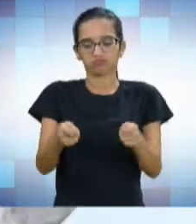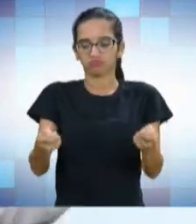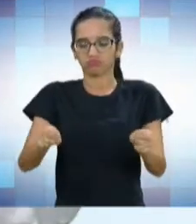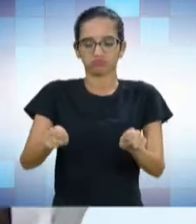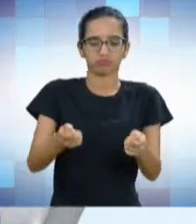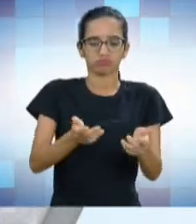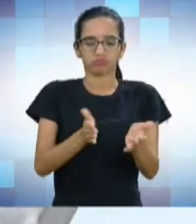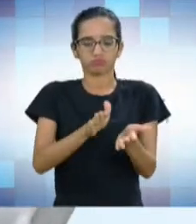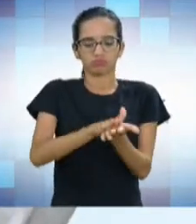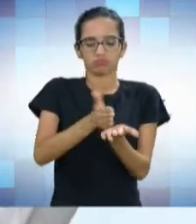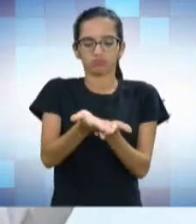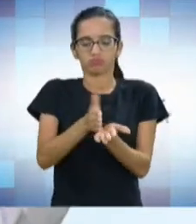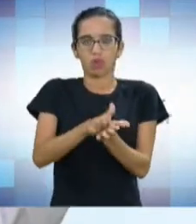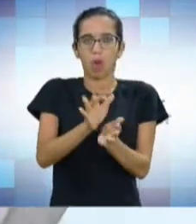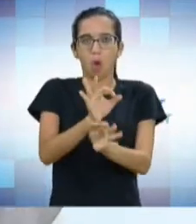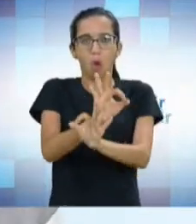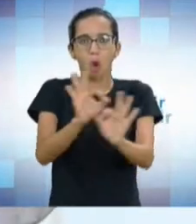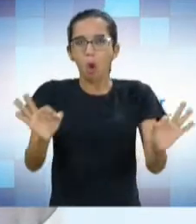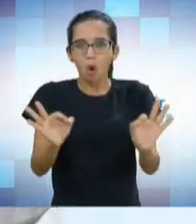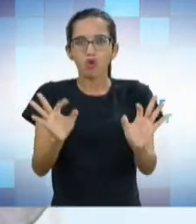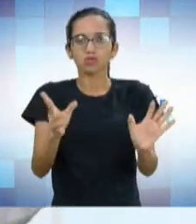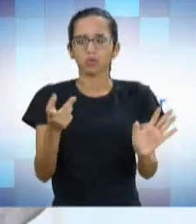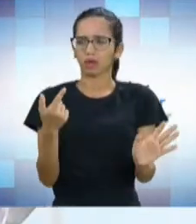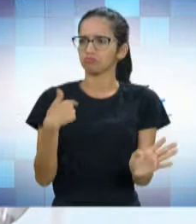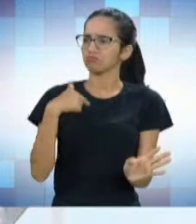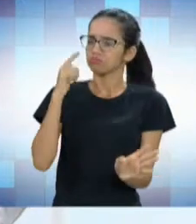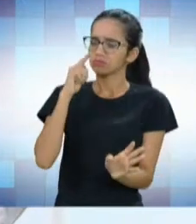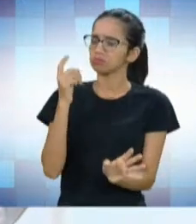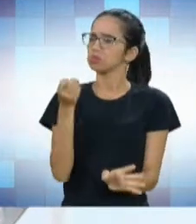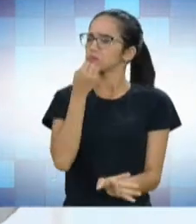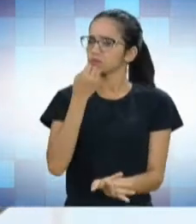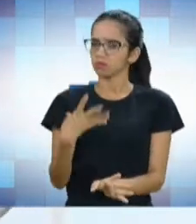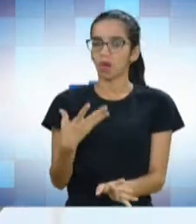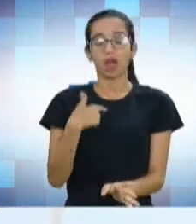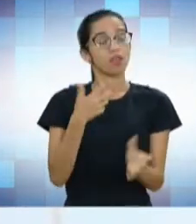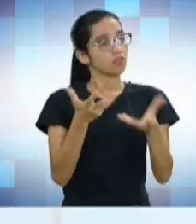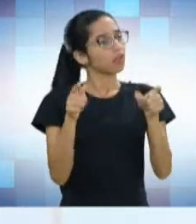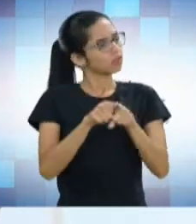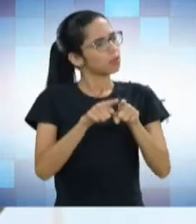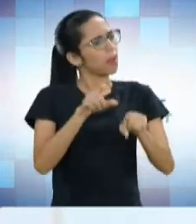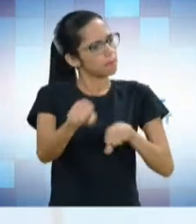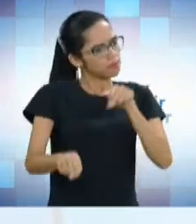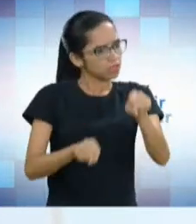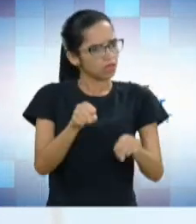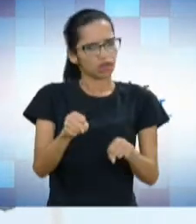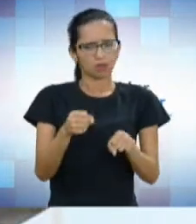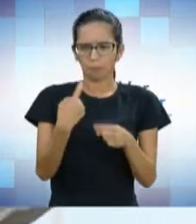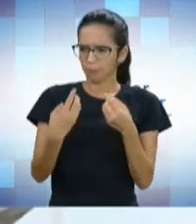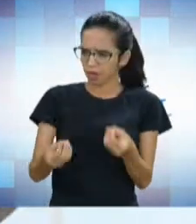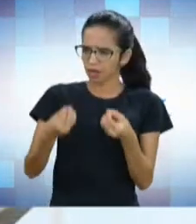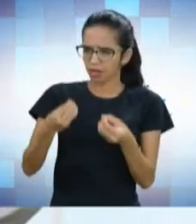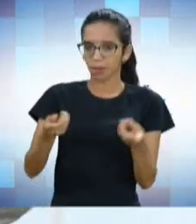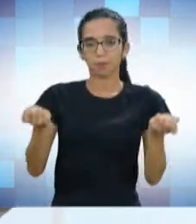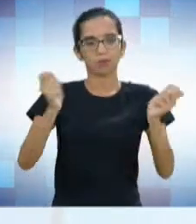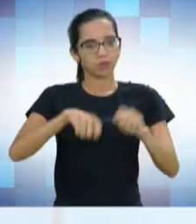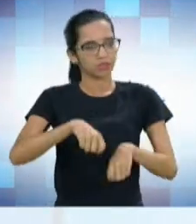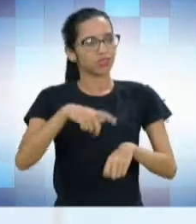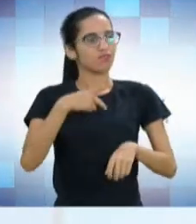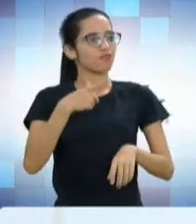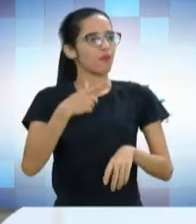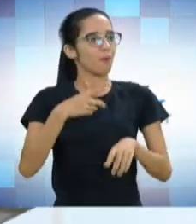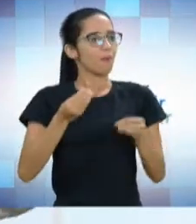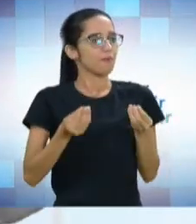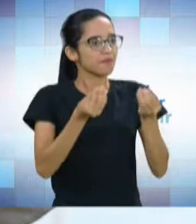seu projeto é inovador ela diz mas eu quero também uma bicicleta demais para que a bicicleta para mandar entregar o peixe na casa do cliente